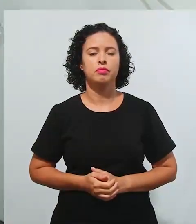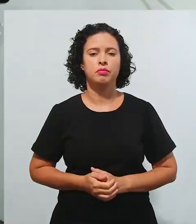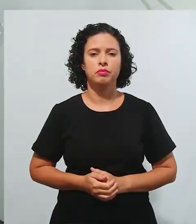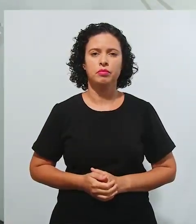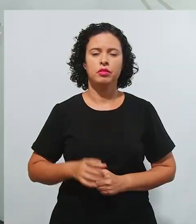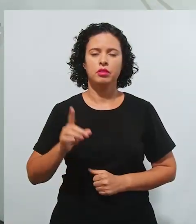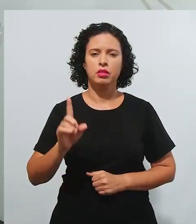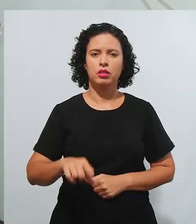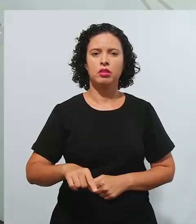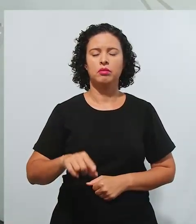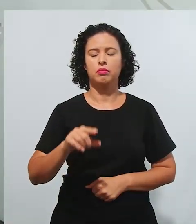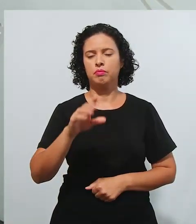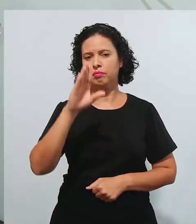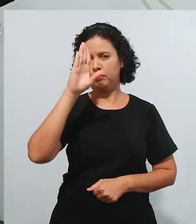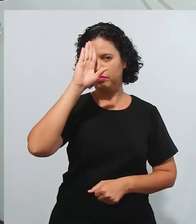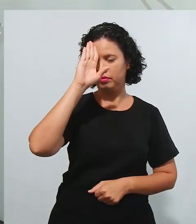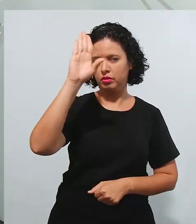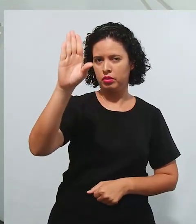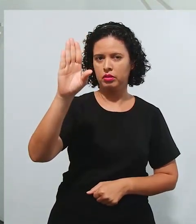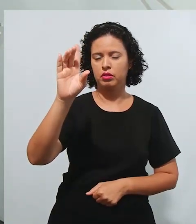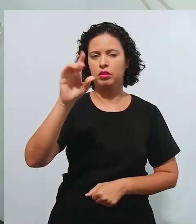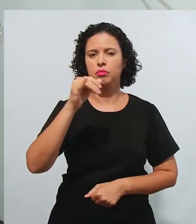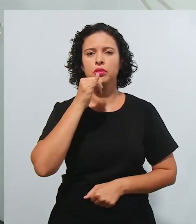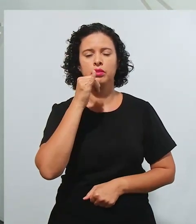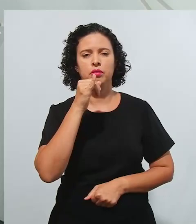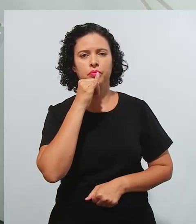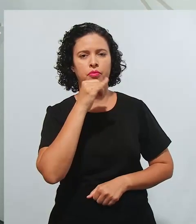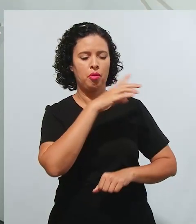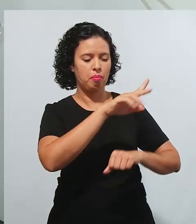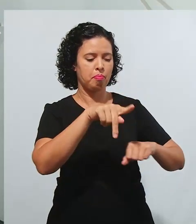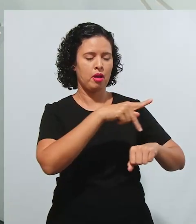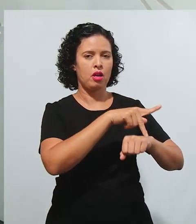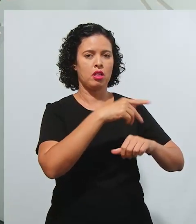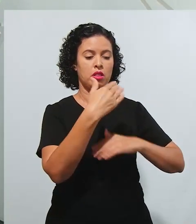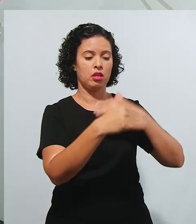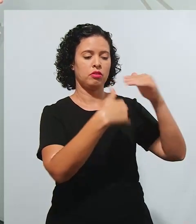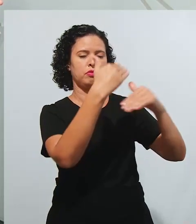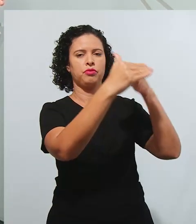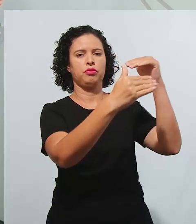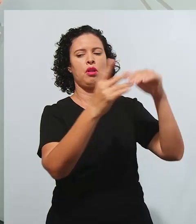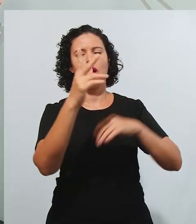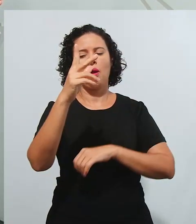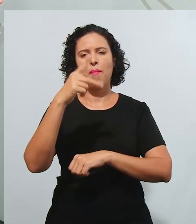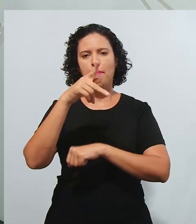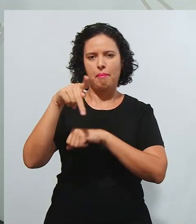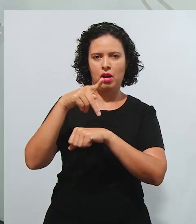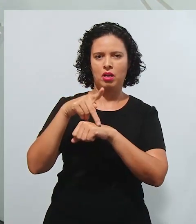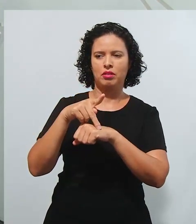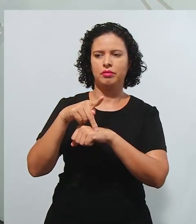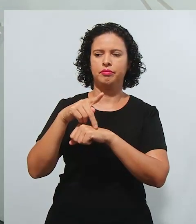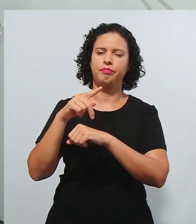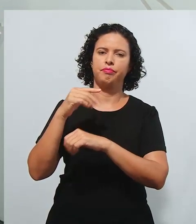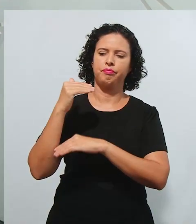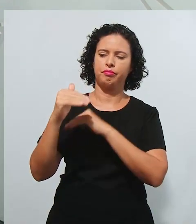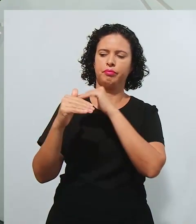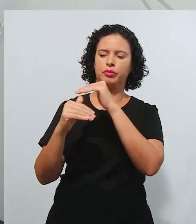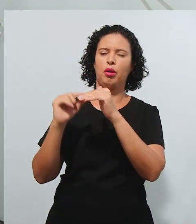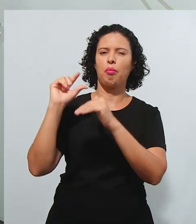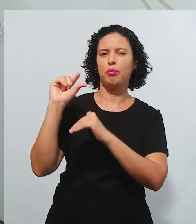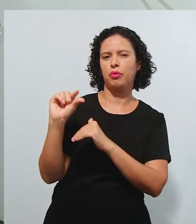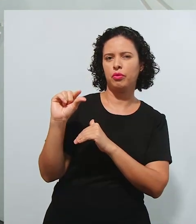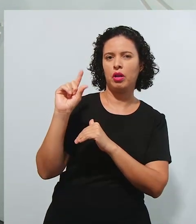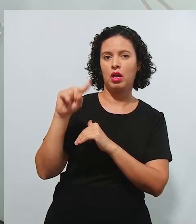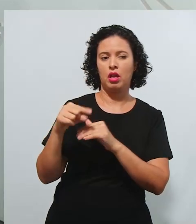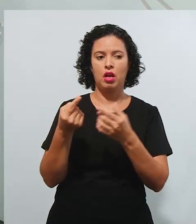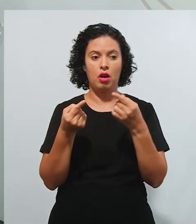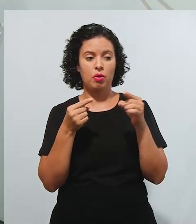dos fatores que diferencia uma nação desenvolvida de uma nação não desenvolvida. O acompanhamento,